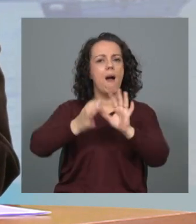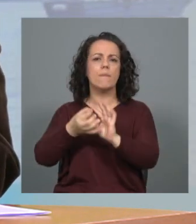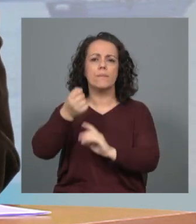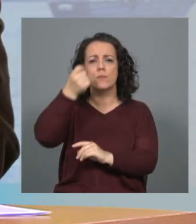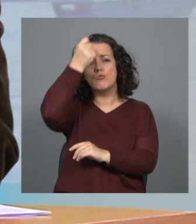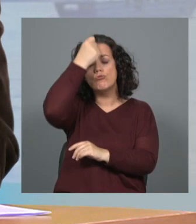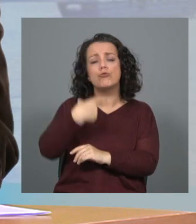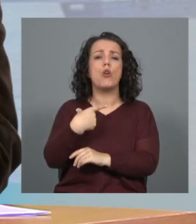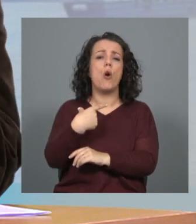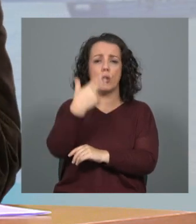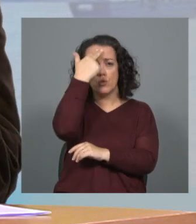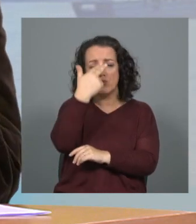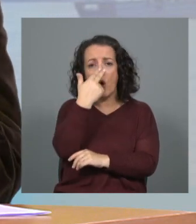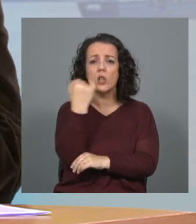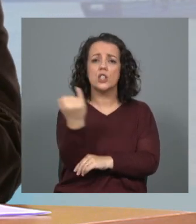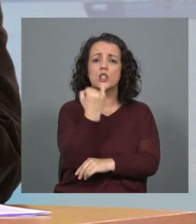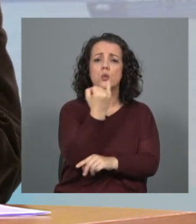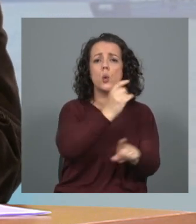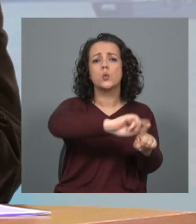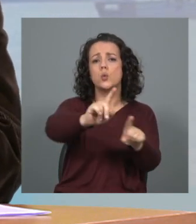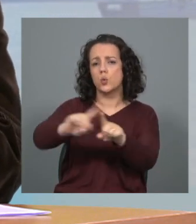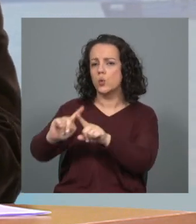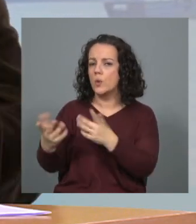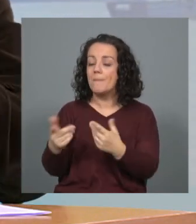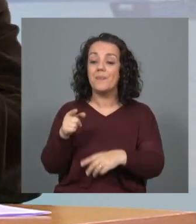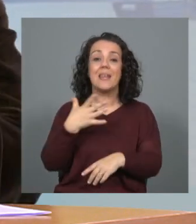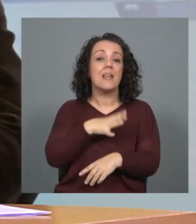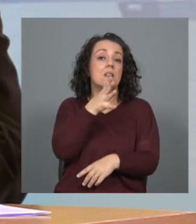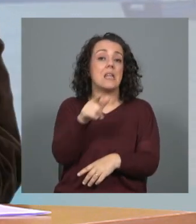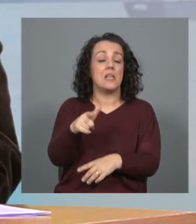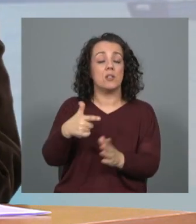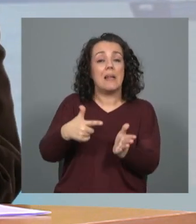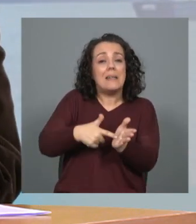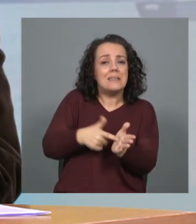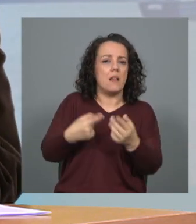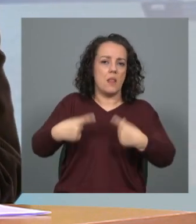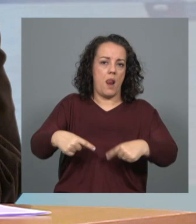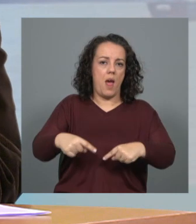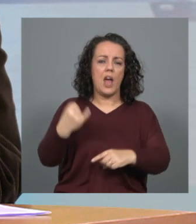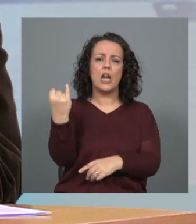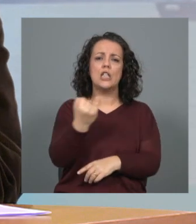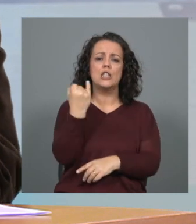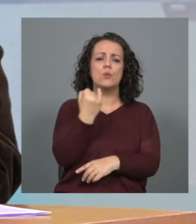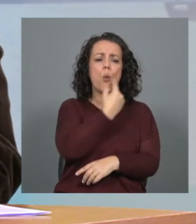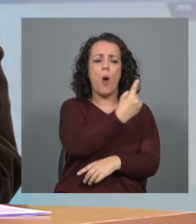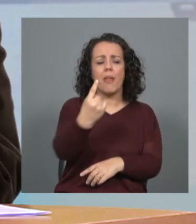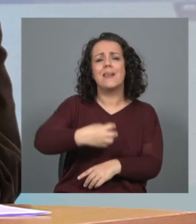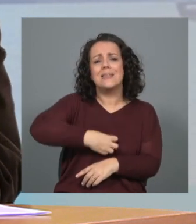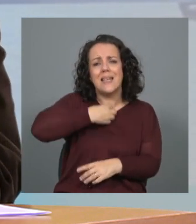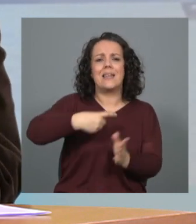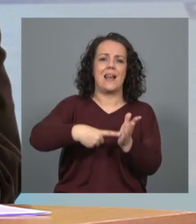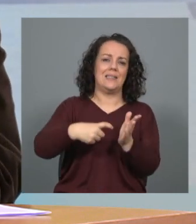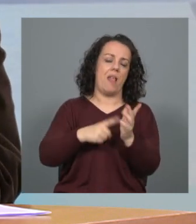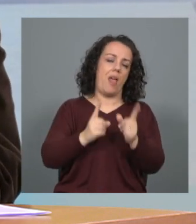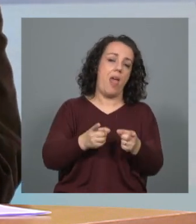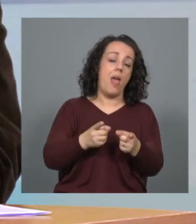instituições. Portanto, esta necessidade existe e é constatada pelas próprias instituições, daí a necessidade de